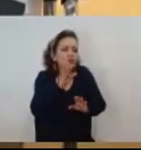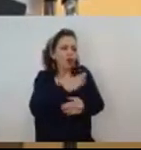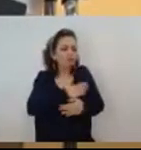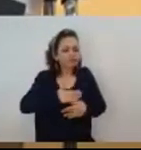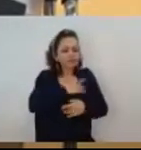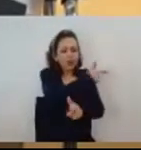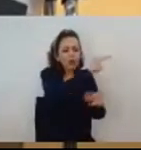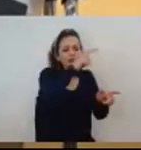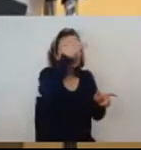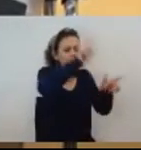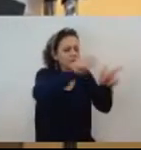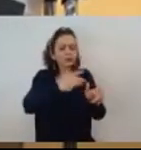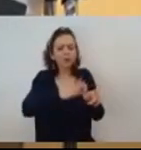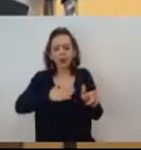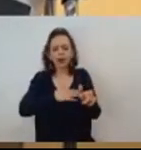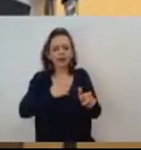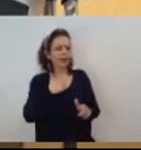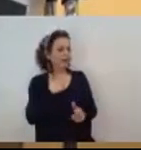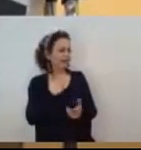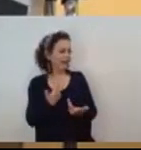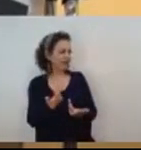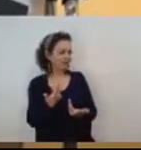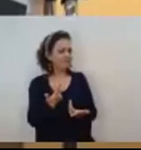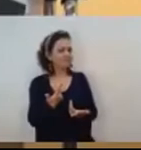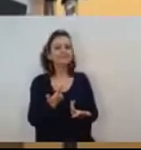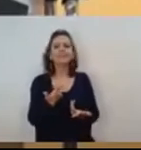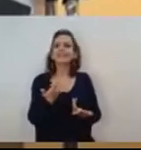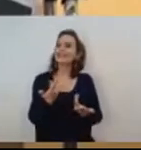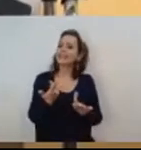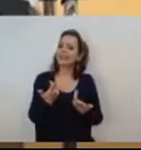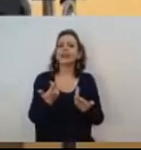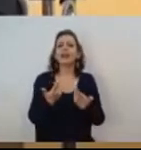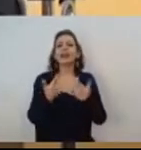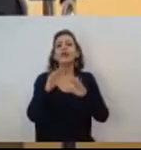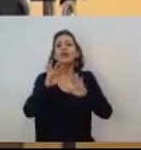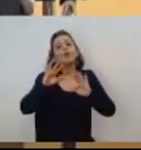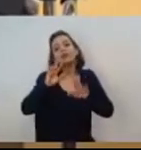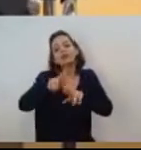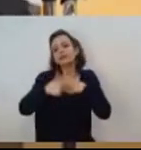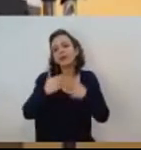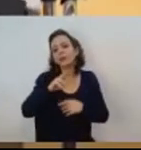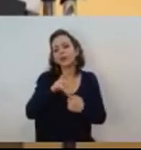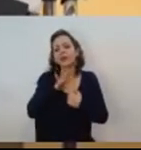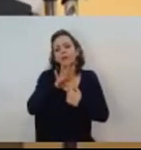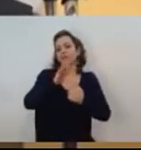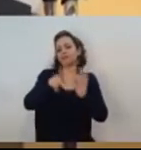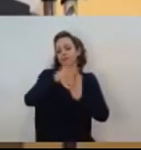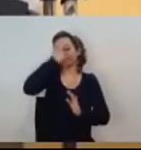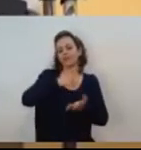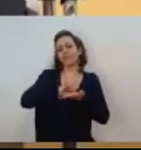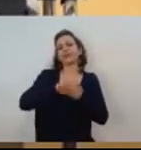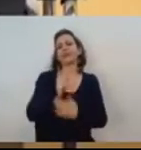para agradar a comunidade a sociedade que eu tô incide portanto Mel a questão do grupo